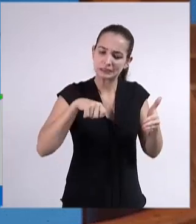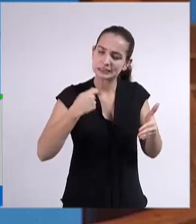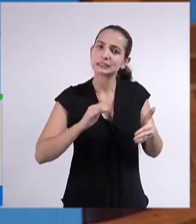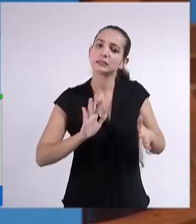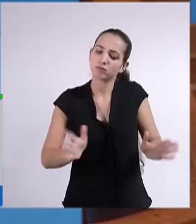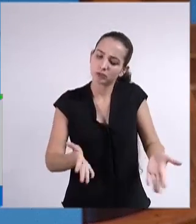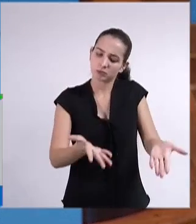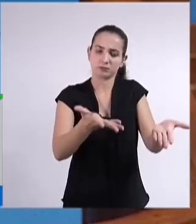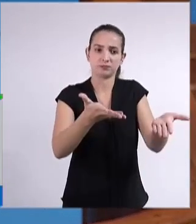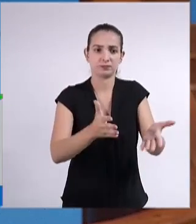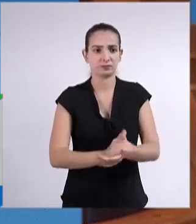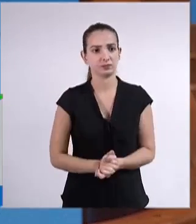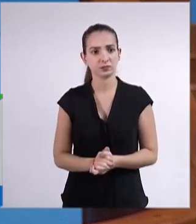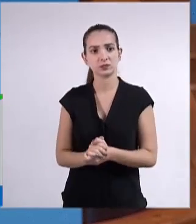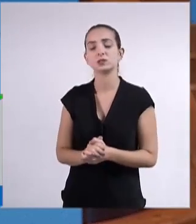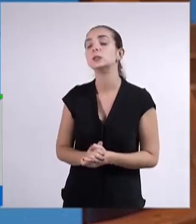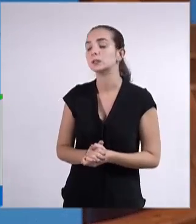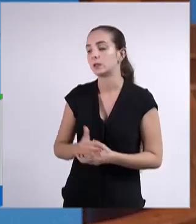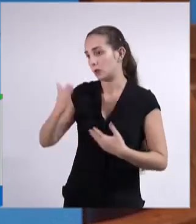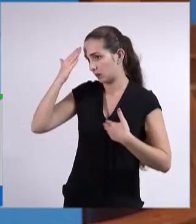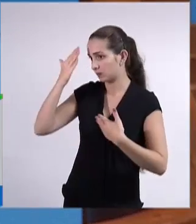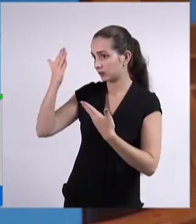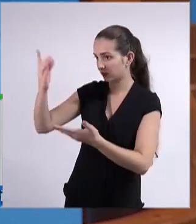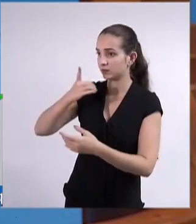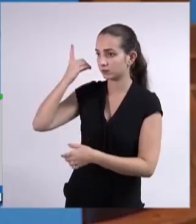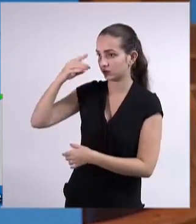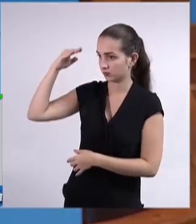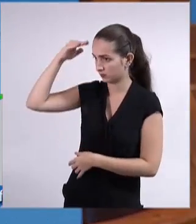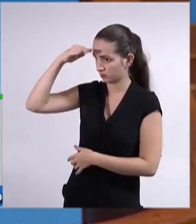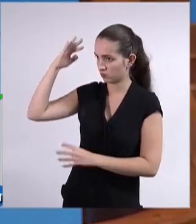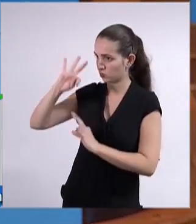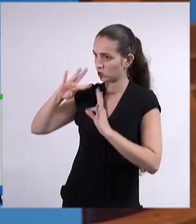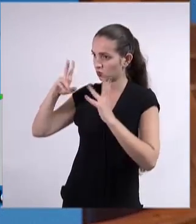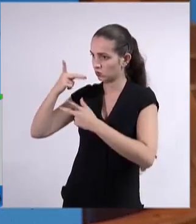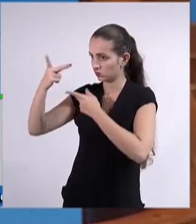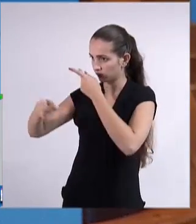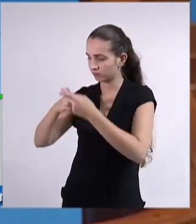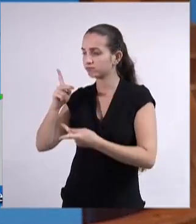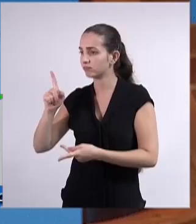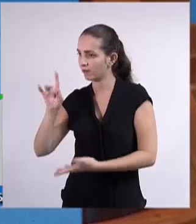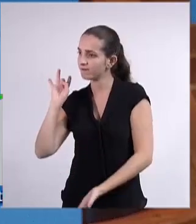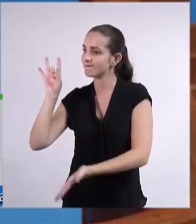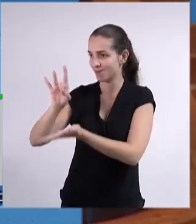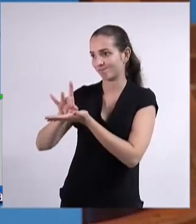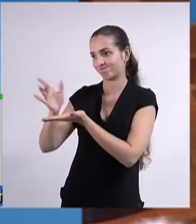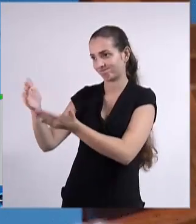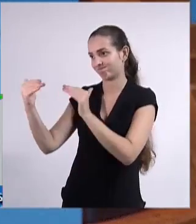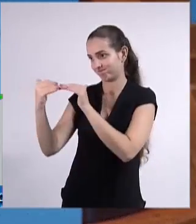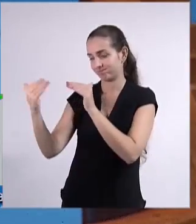deputado Cabalmin, pelo meu discurso, o seu pronunciamento. E é isso, tá?